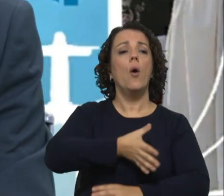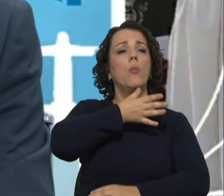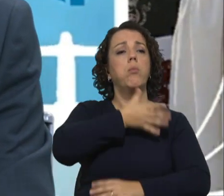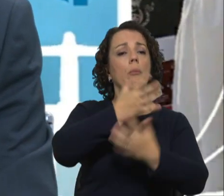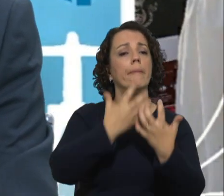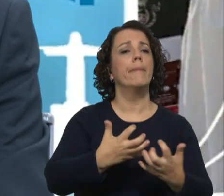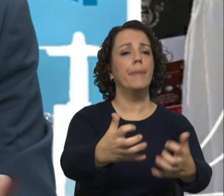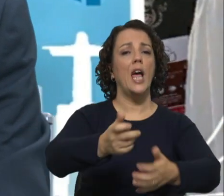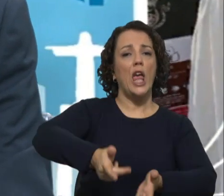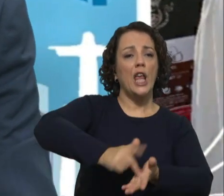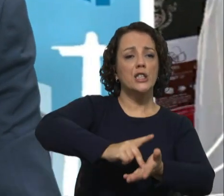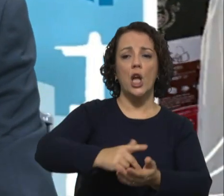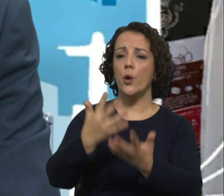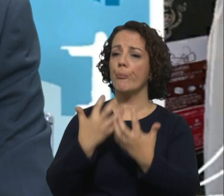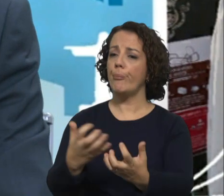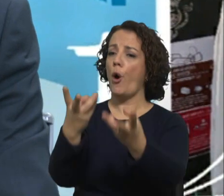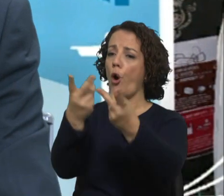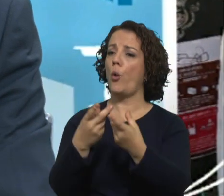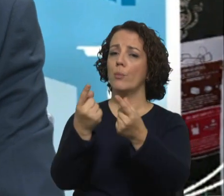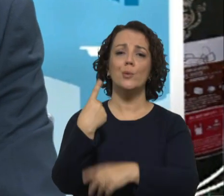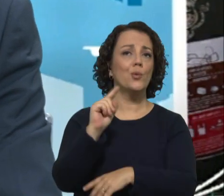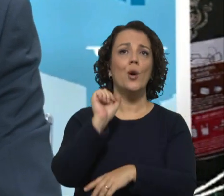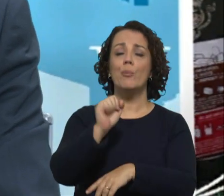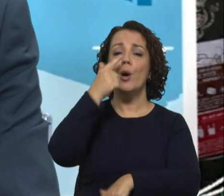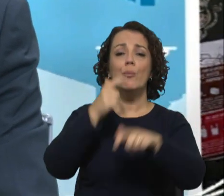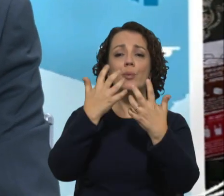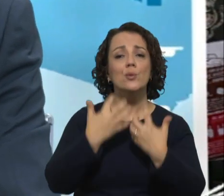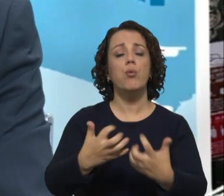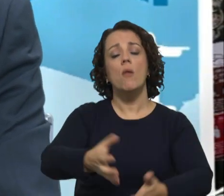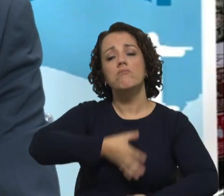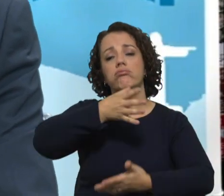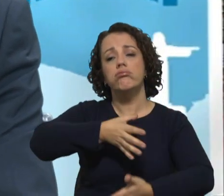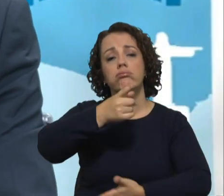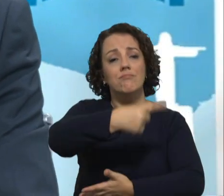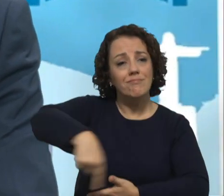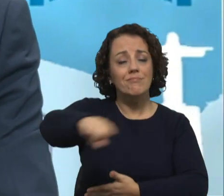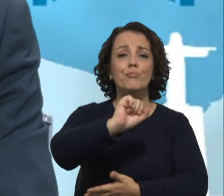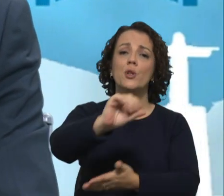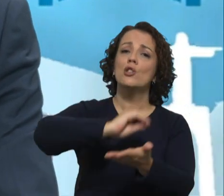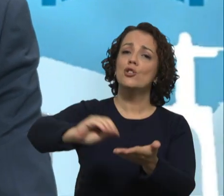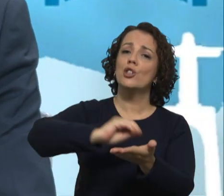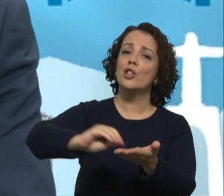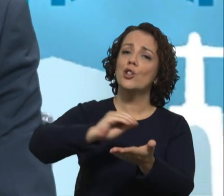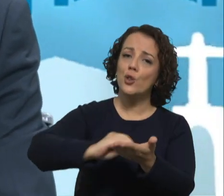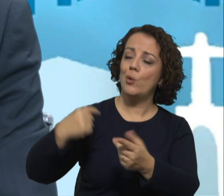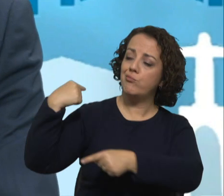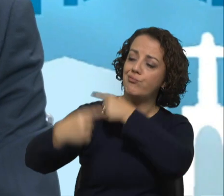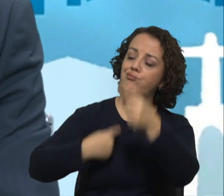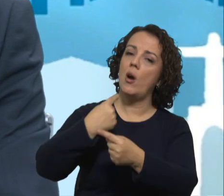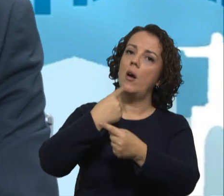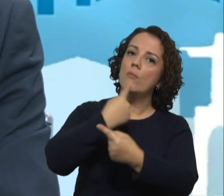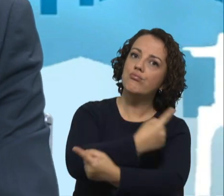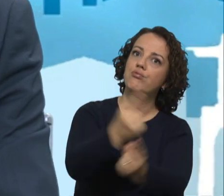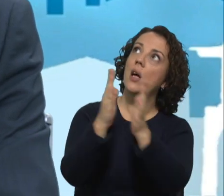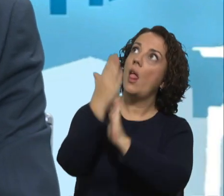civis. Decidiu-se revelar a um povo de escritores que escreveu literatura para dar conta desta revelação divina. Eu